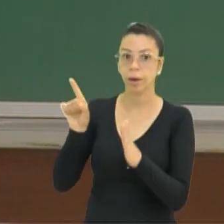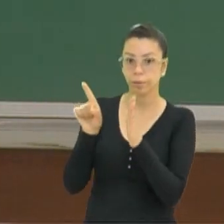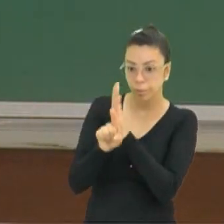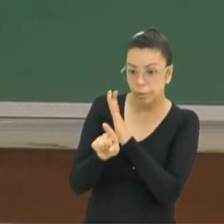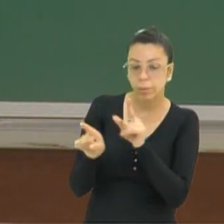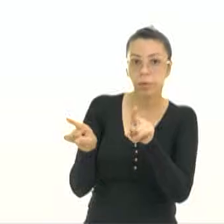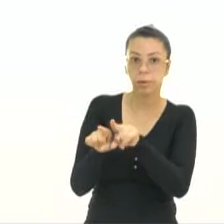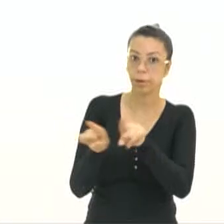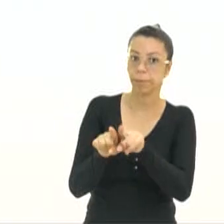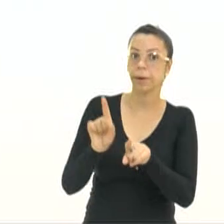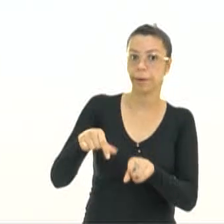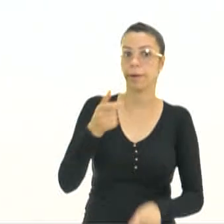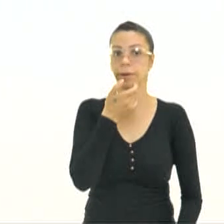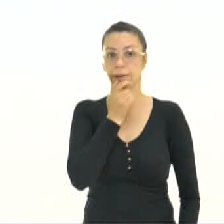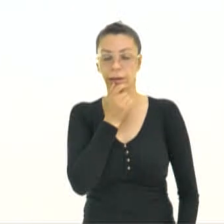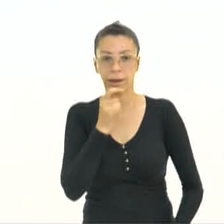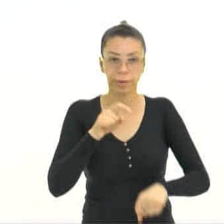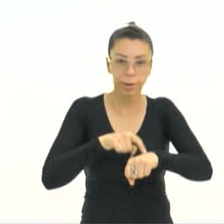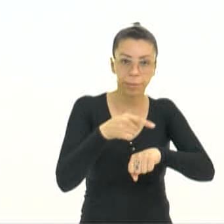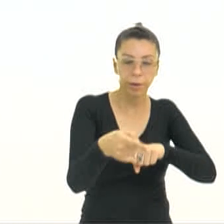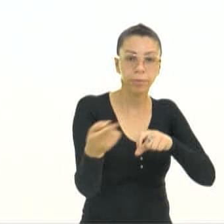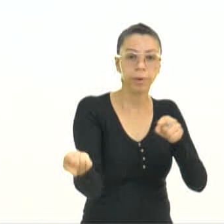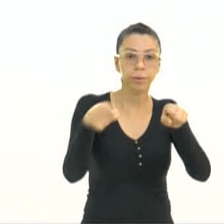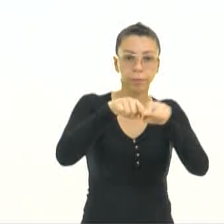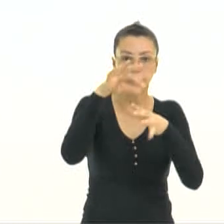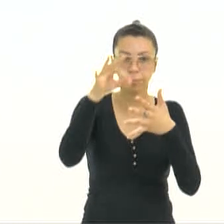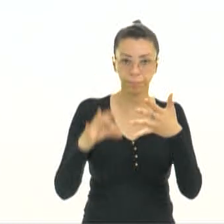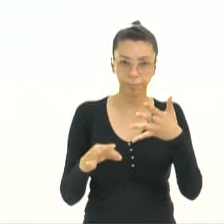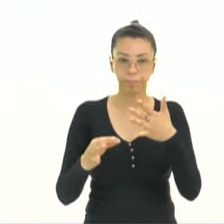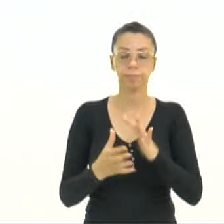aí. Tempinho para vocês, já volto para a gente poder corrigir.